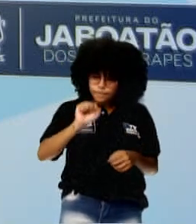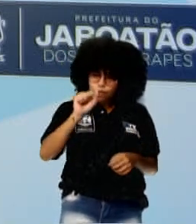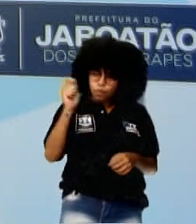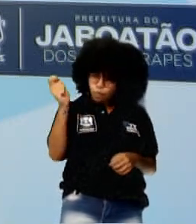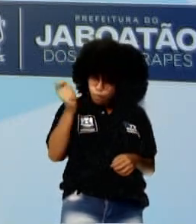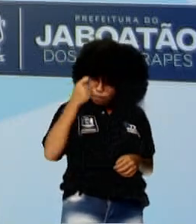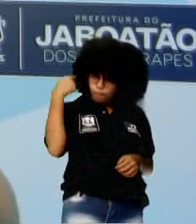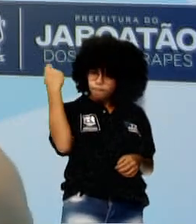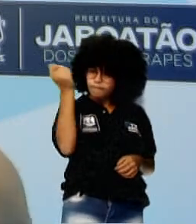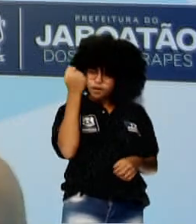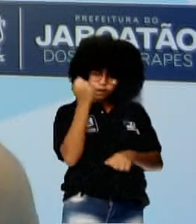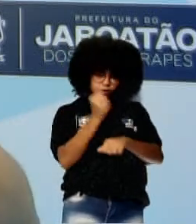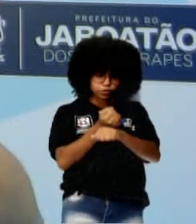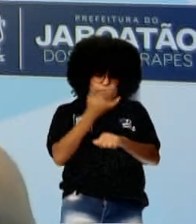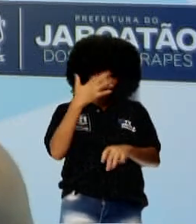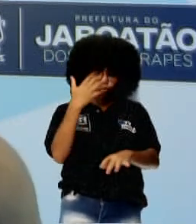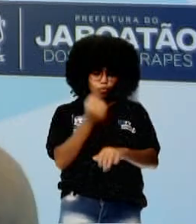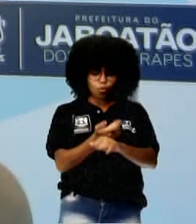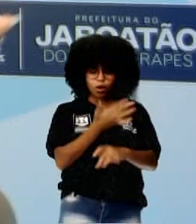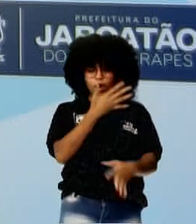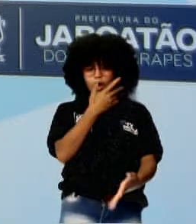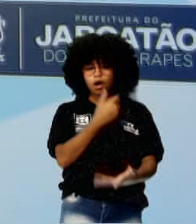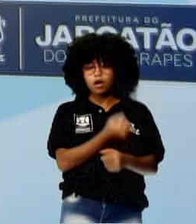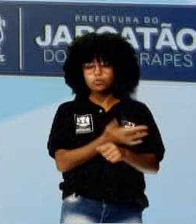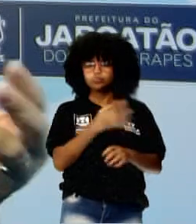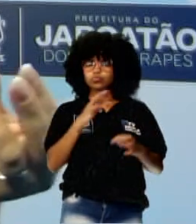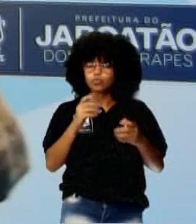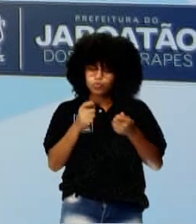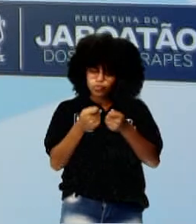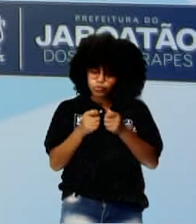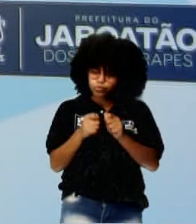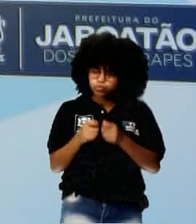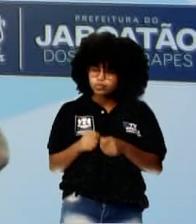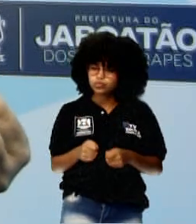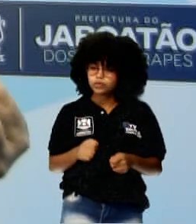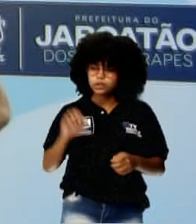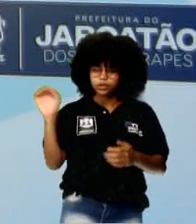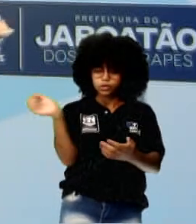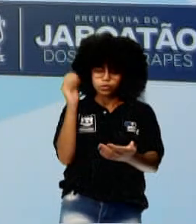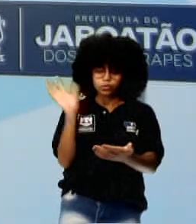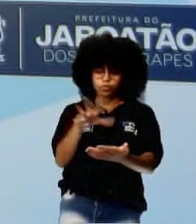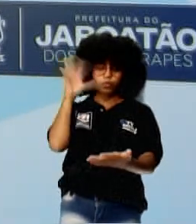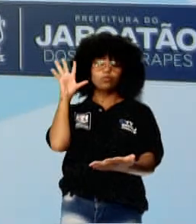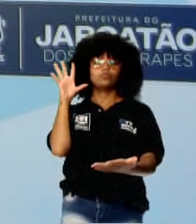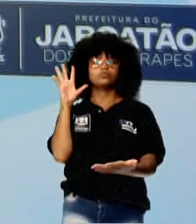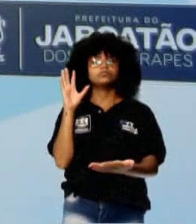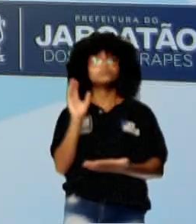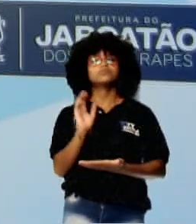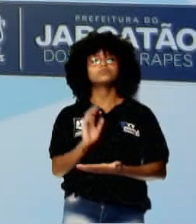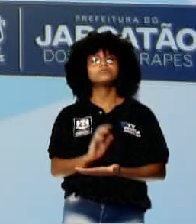um pente dourado, bonito, todo bordado, e enfeitiçou.